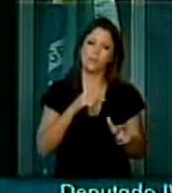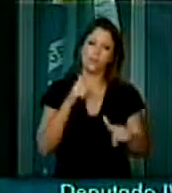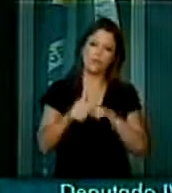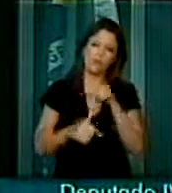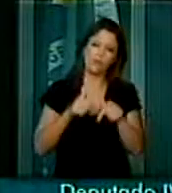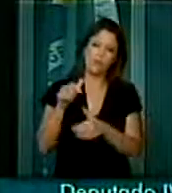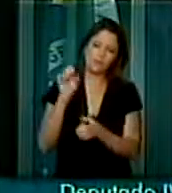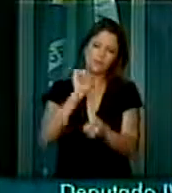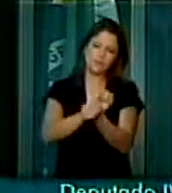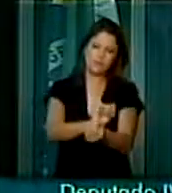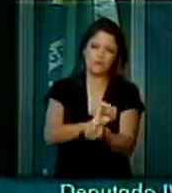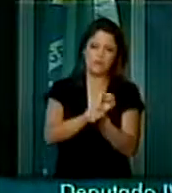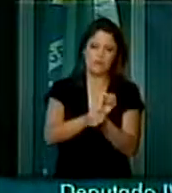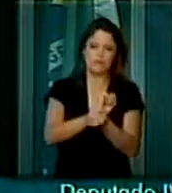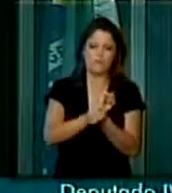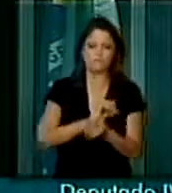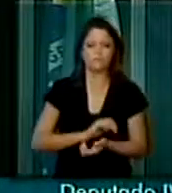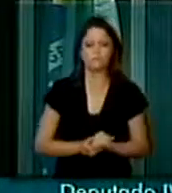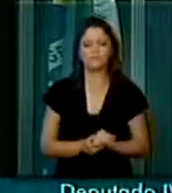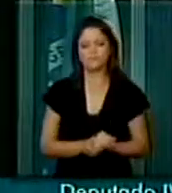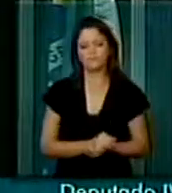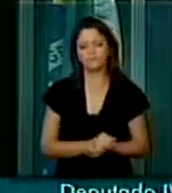trabalho escravo.